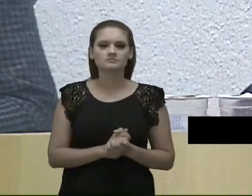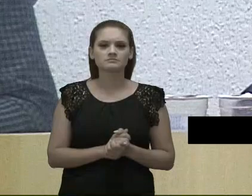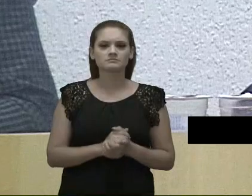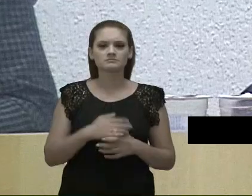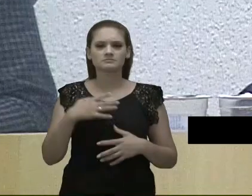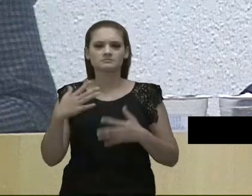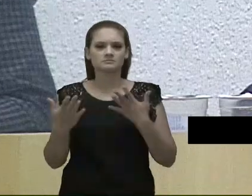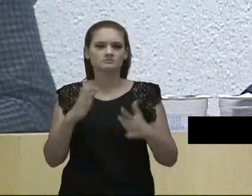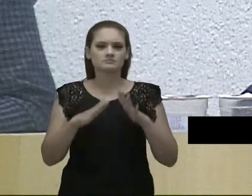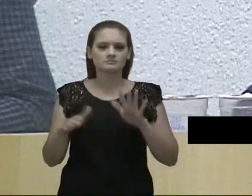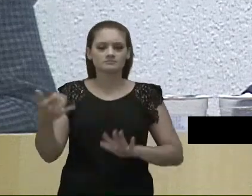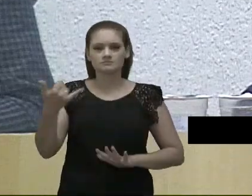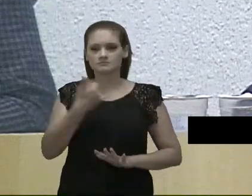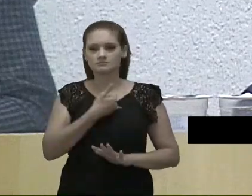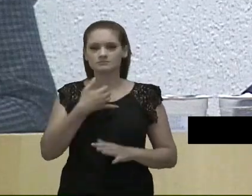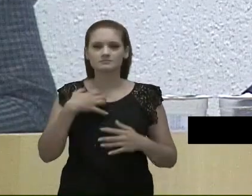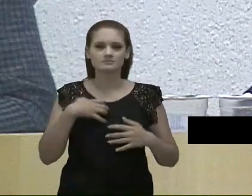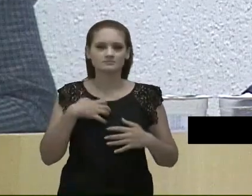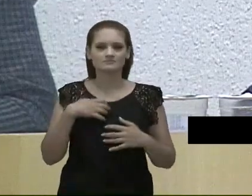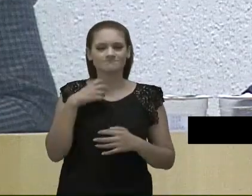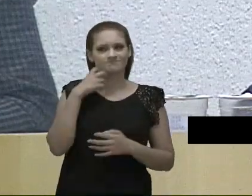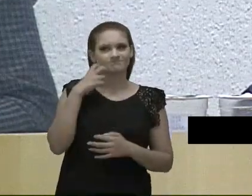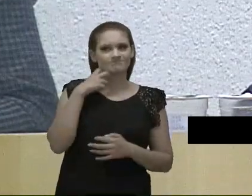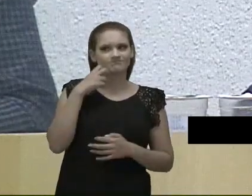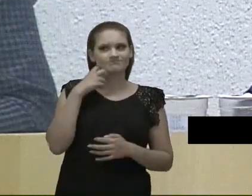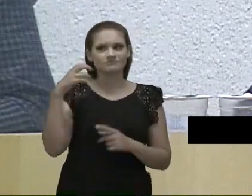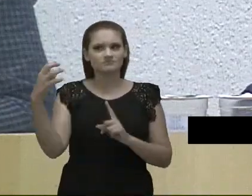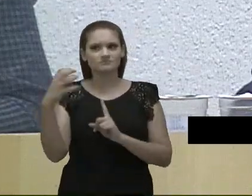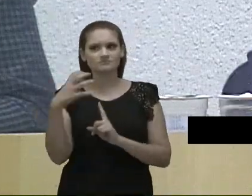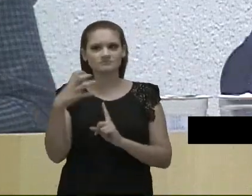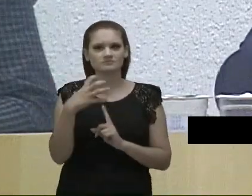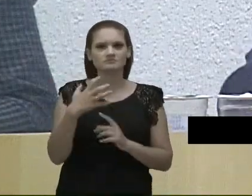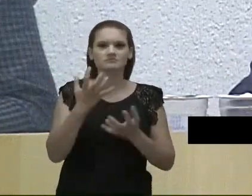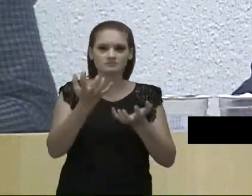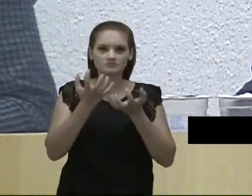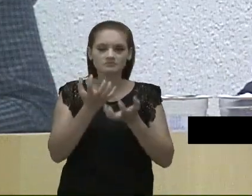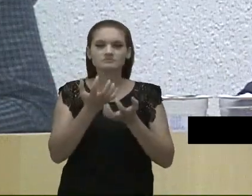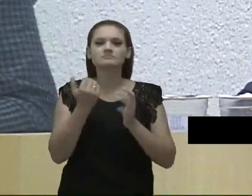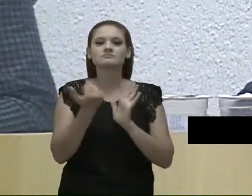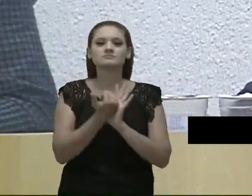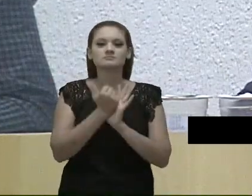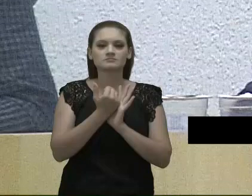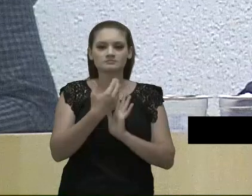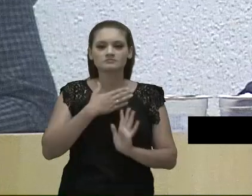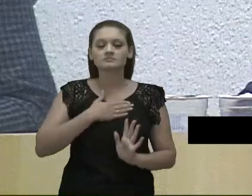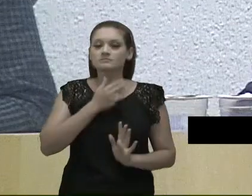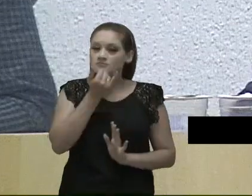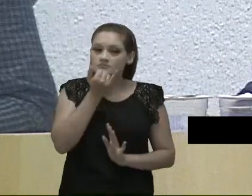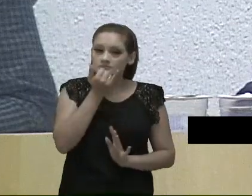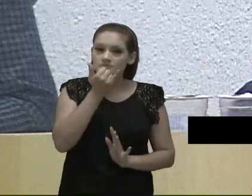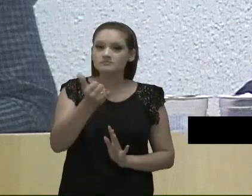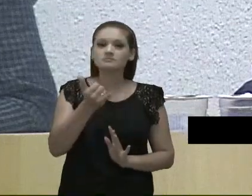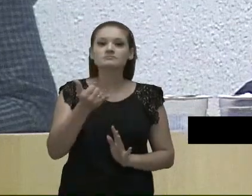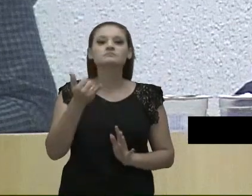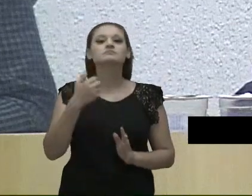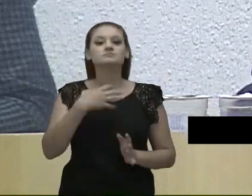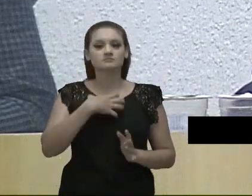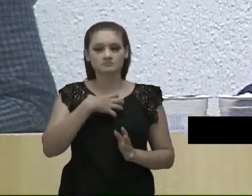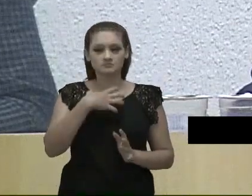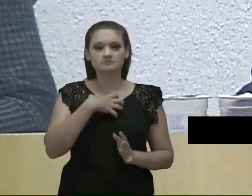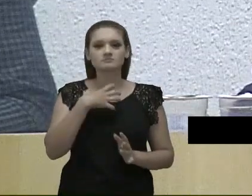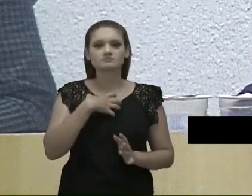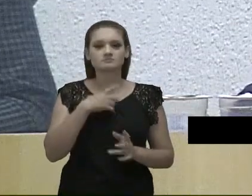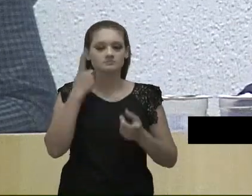forma assim de constrangimento, intimidação. E eu quero deixar registrado aqui meu pedido de desculpa, porque na hora eu estava